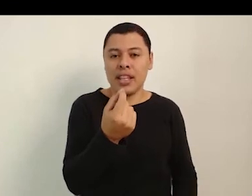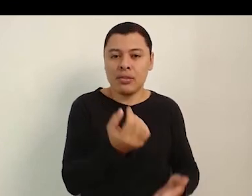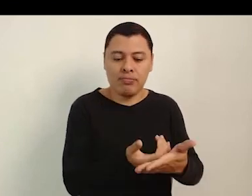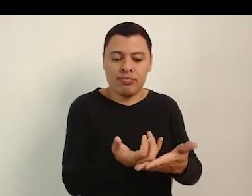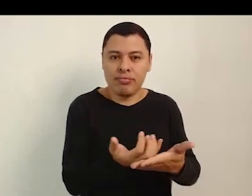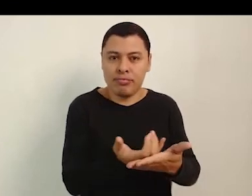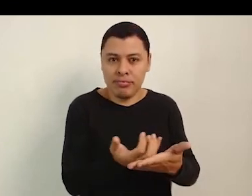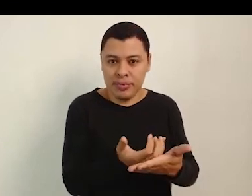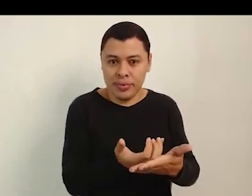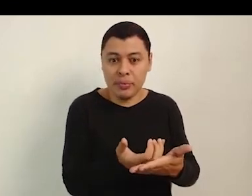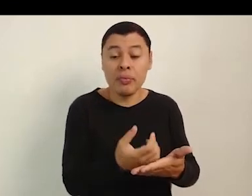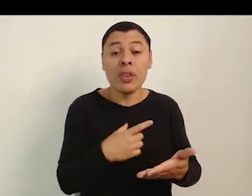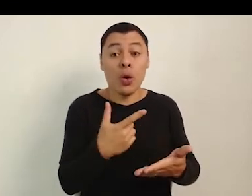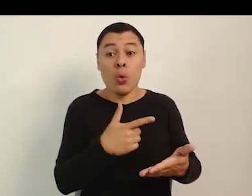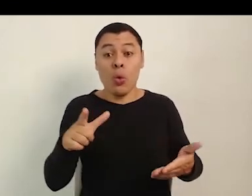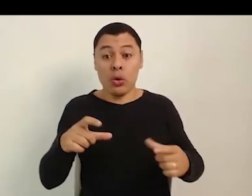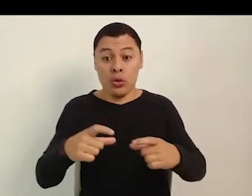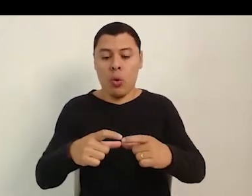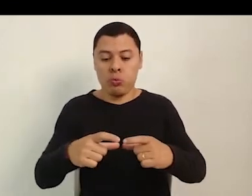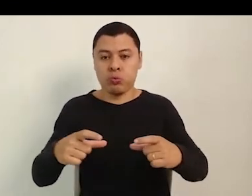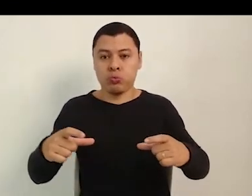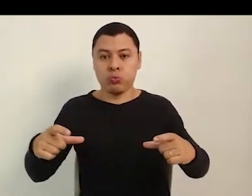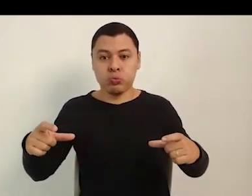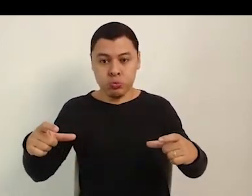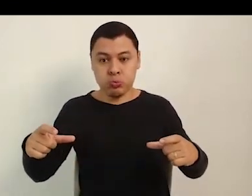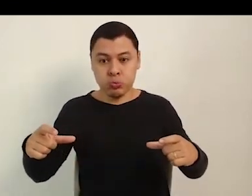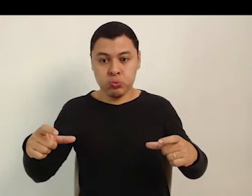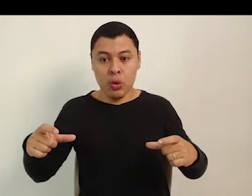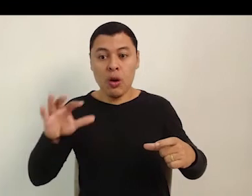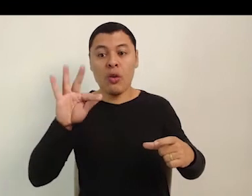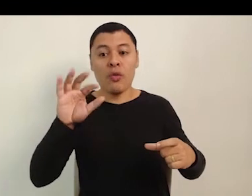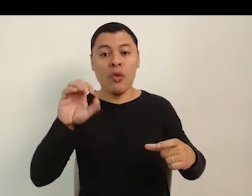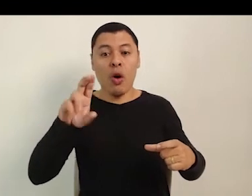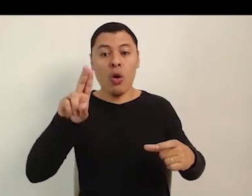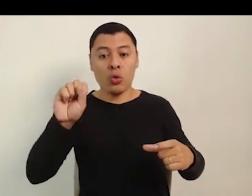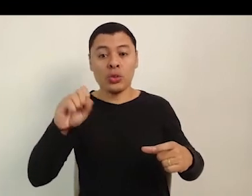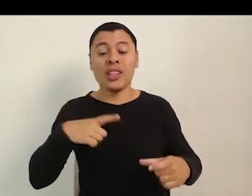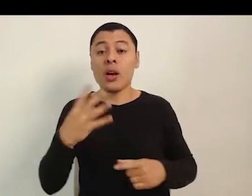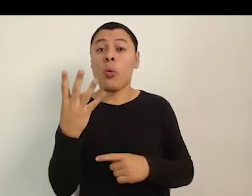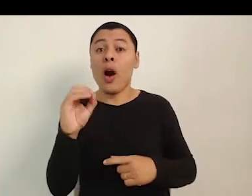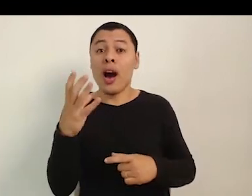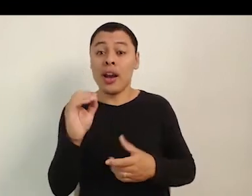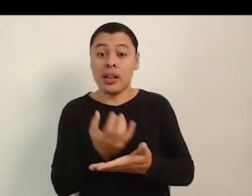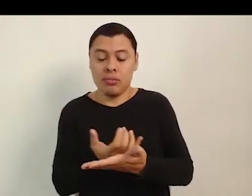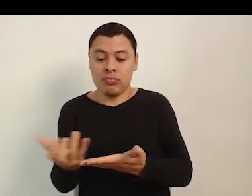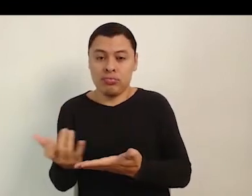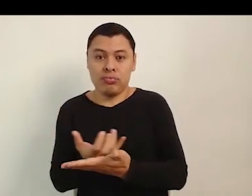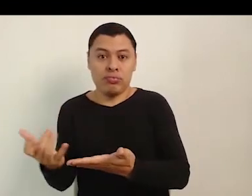Existem modelos maiores, como os da americana Focus Blue, com os modelos de 40 celas e 80 celas.